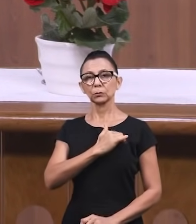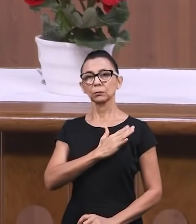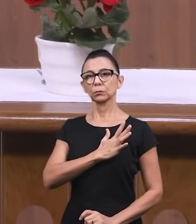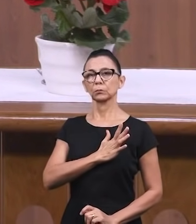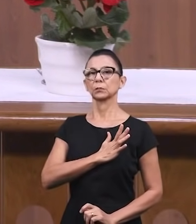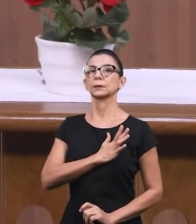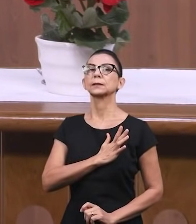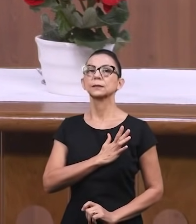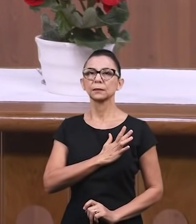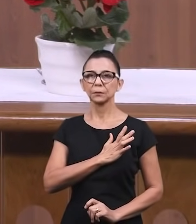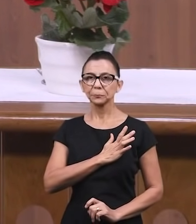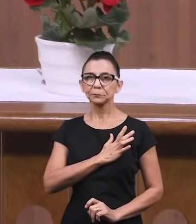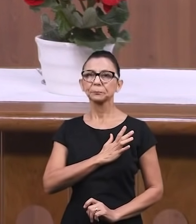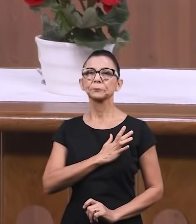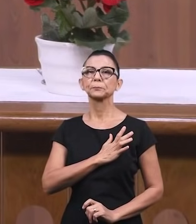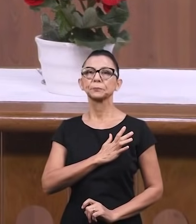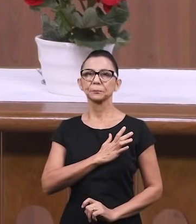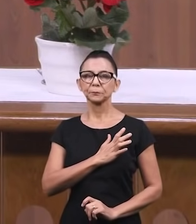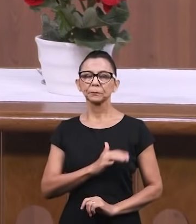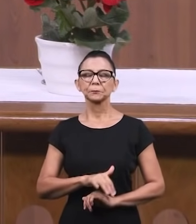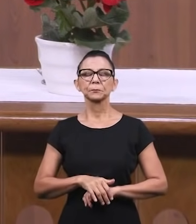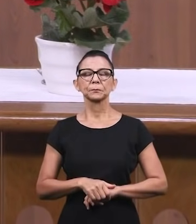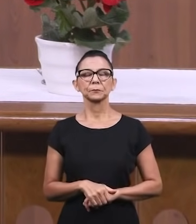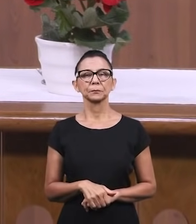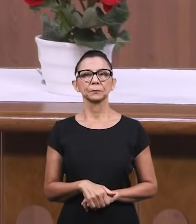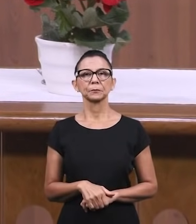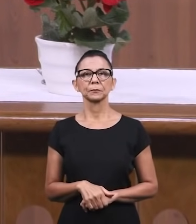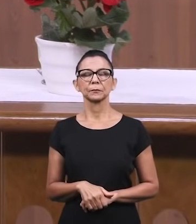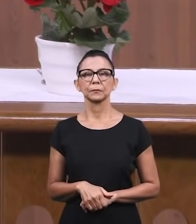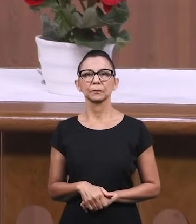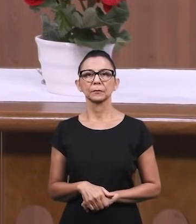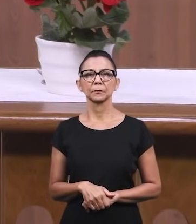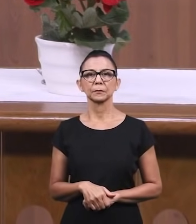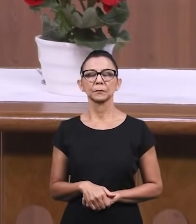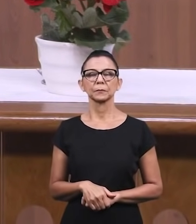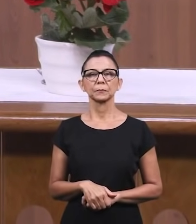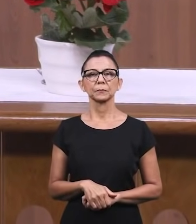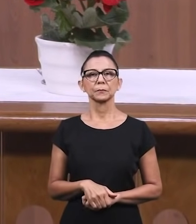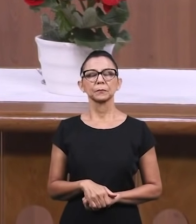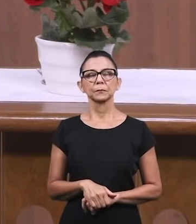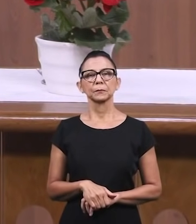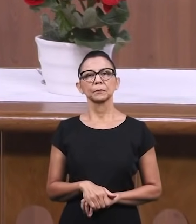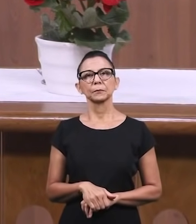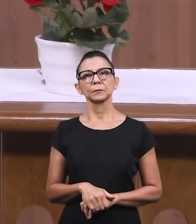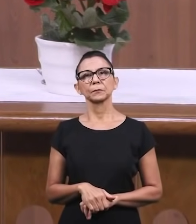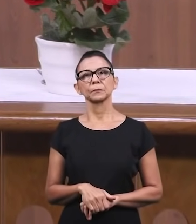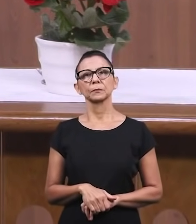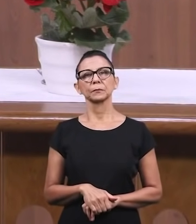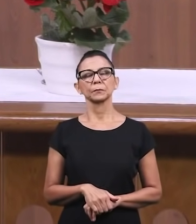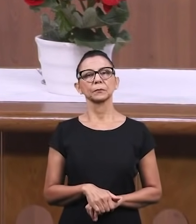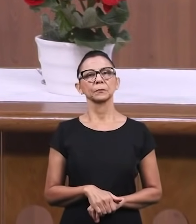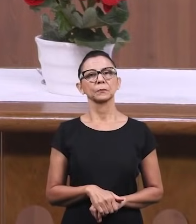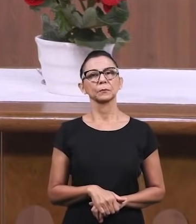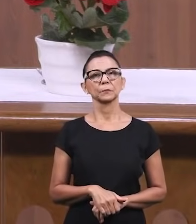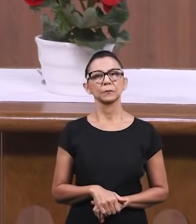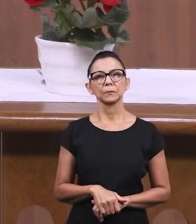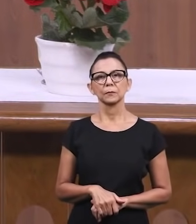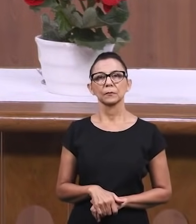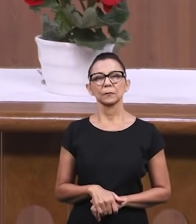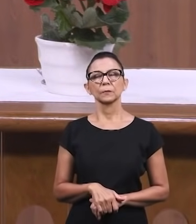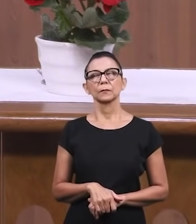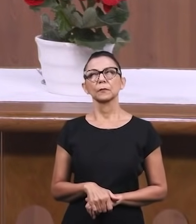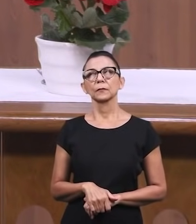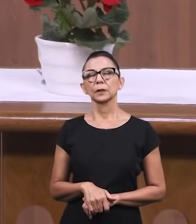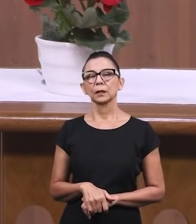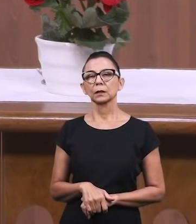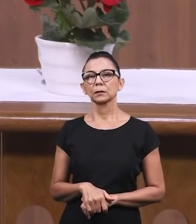E o Senhor Deus informou para Ananias o que é